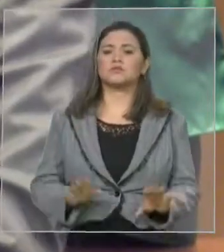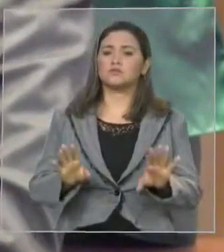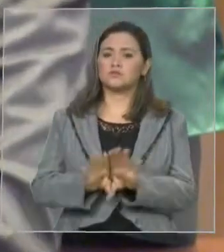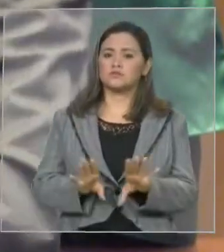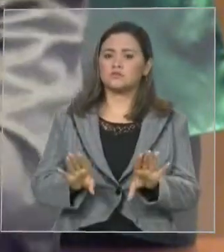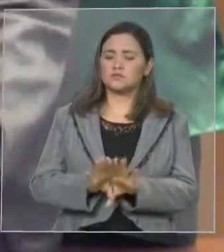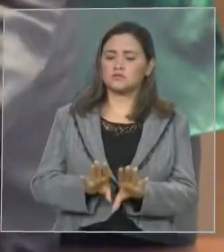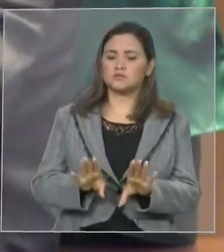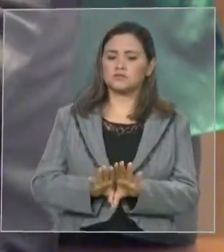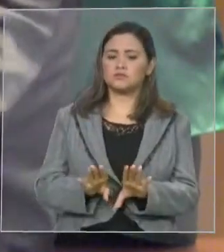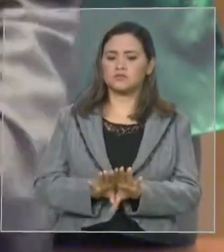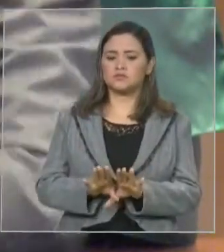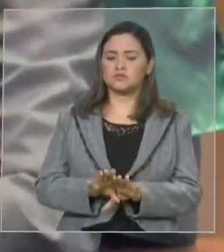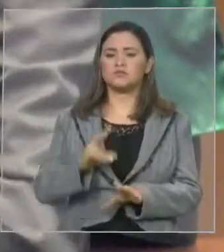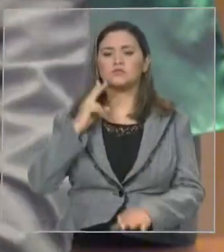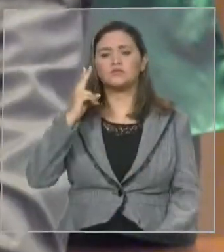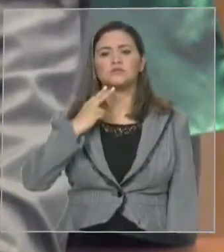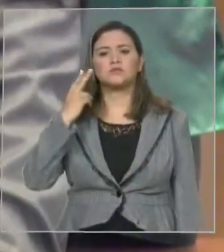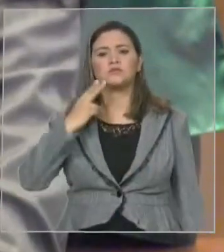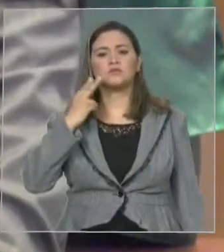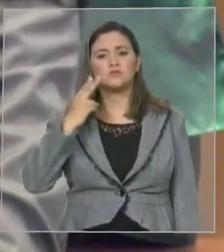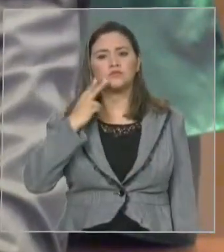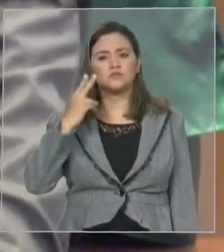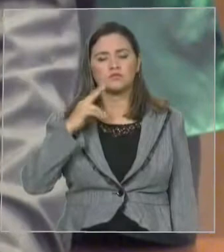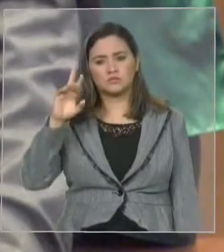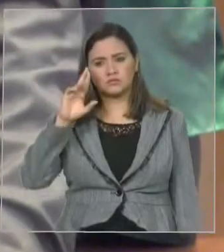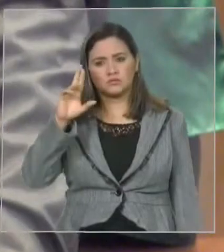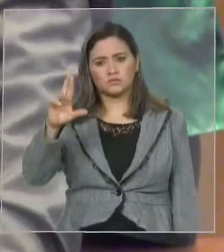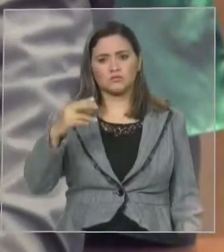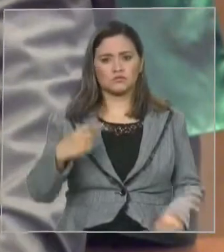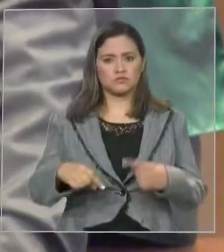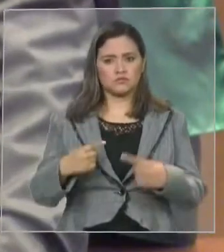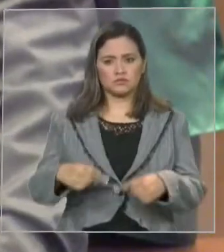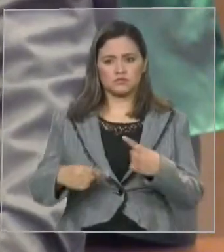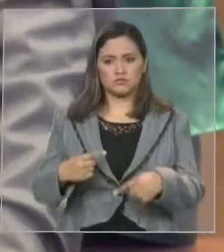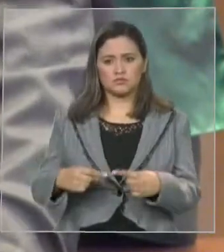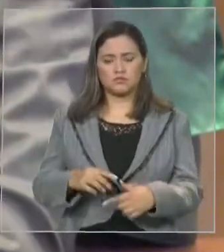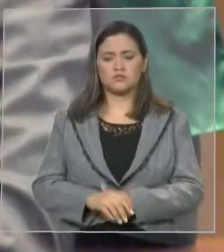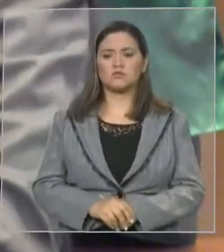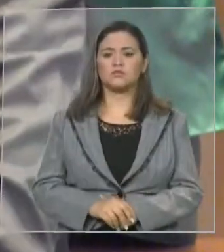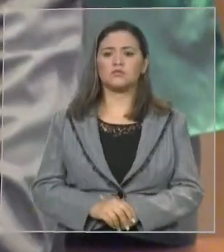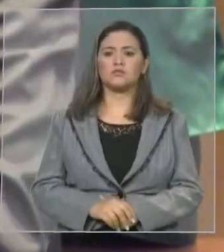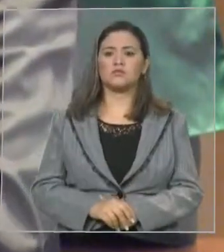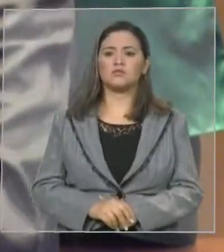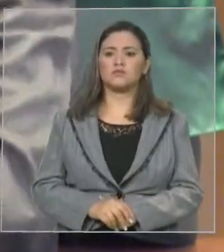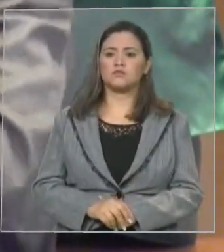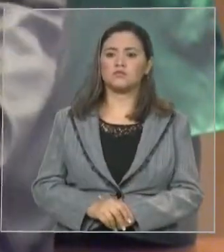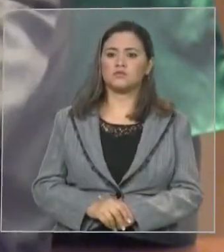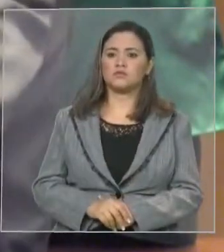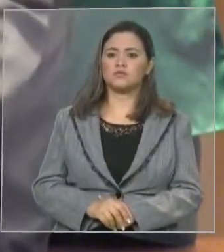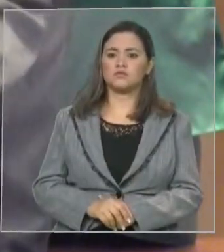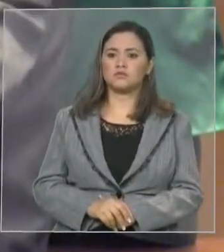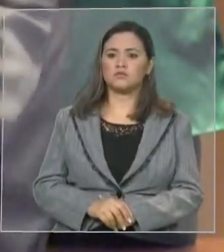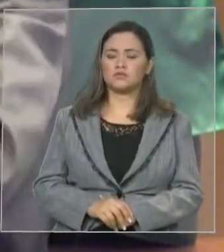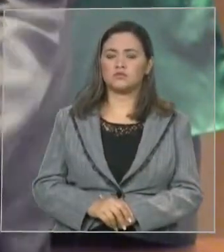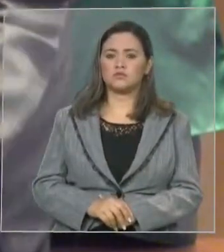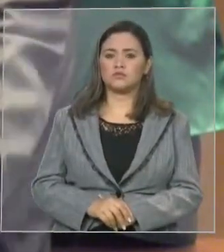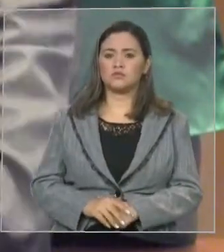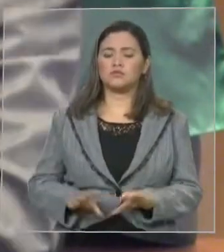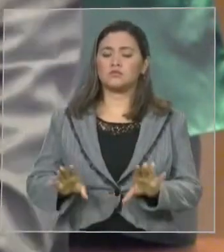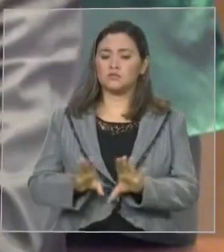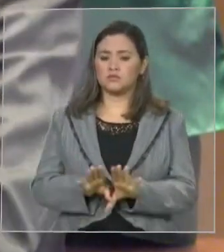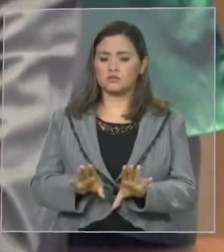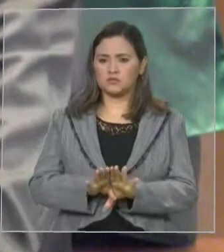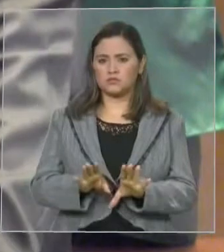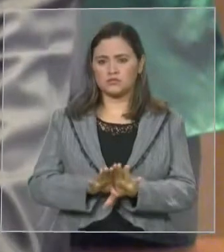presentes vereadores, lideranças políticas, de forma especial também participantes,